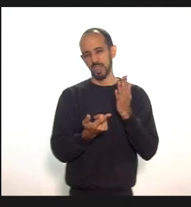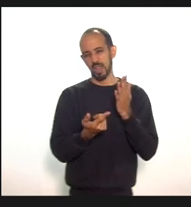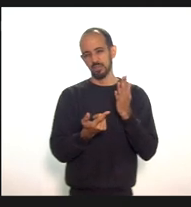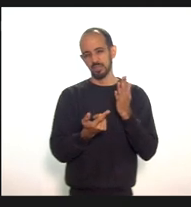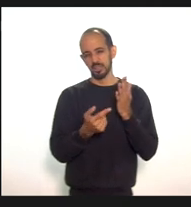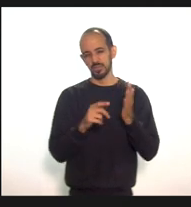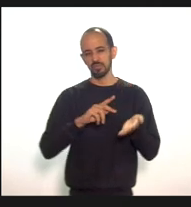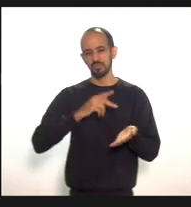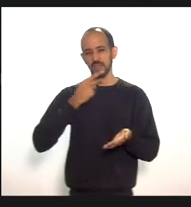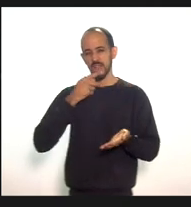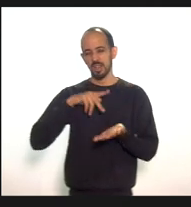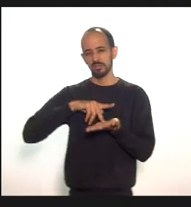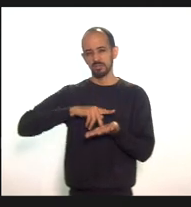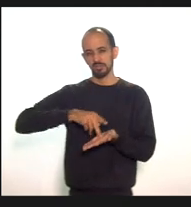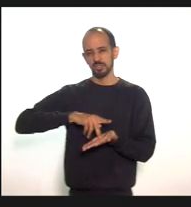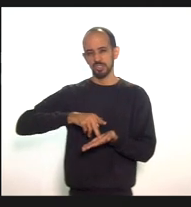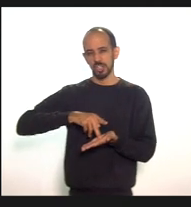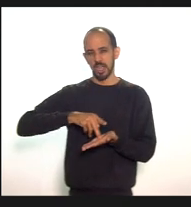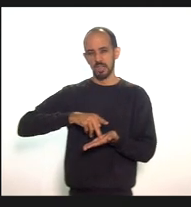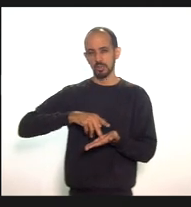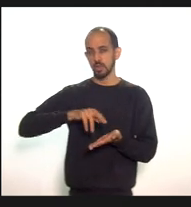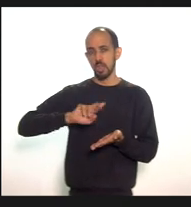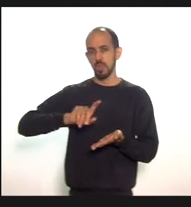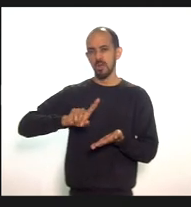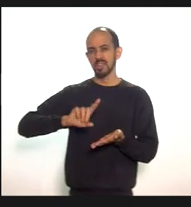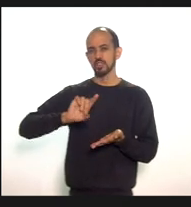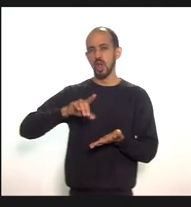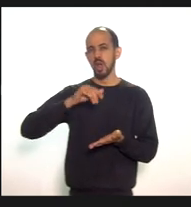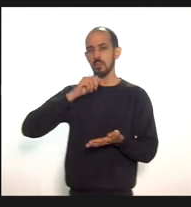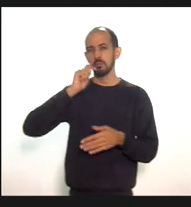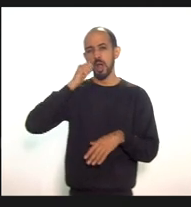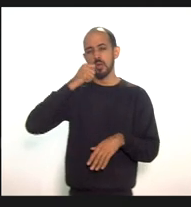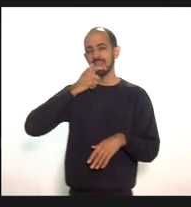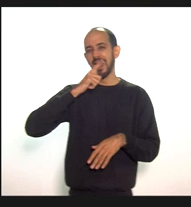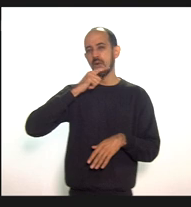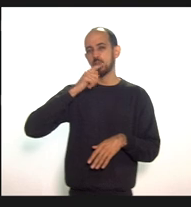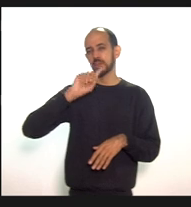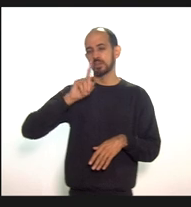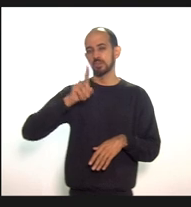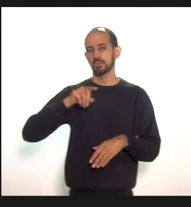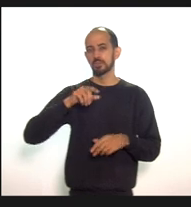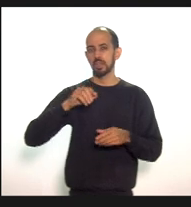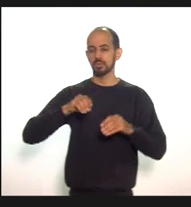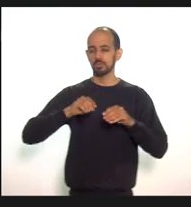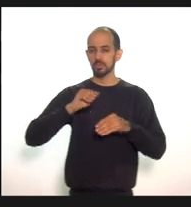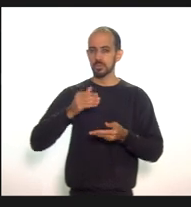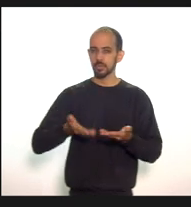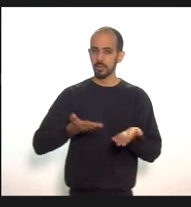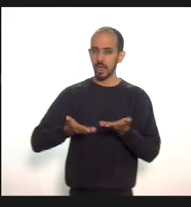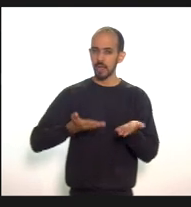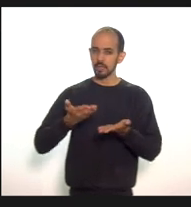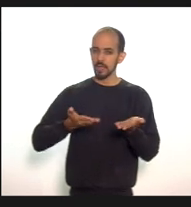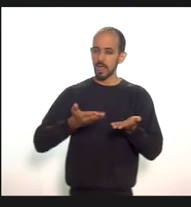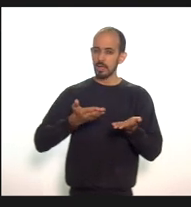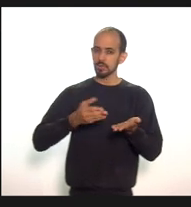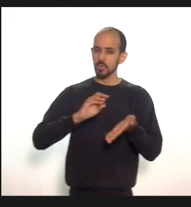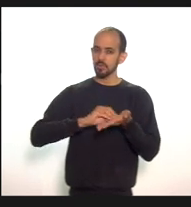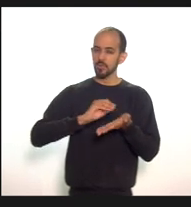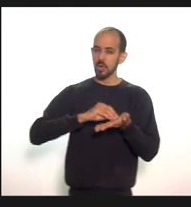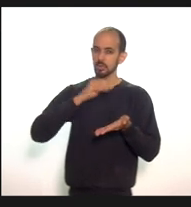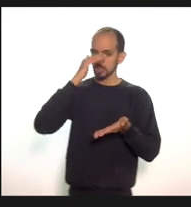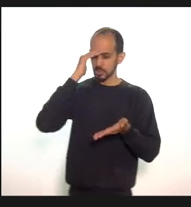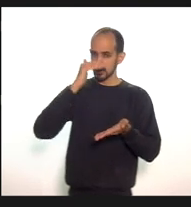sindical né venha pão e água tá sendo tratado de forma de gente